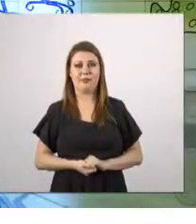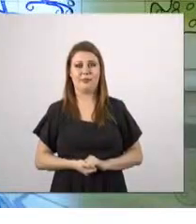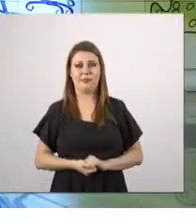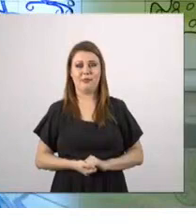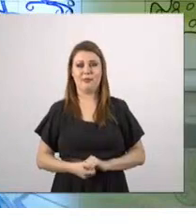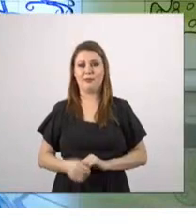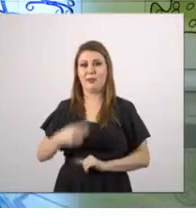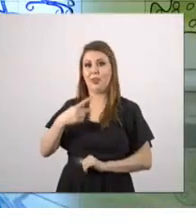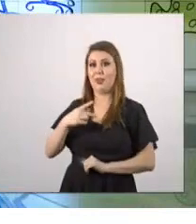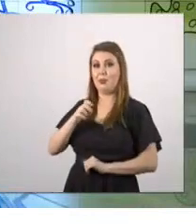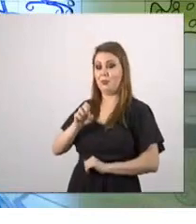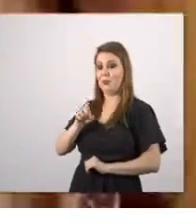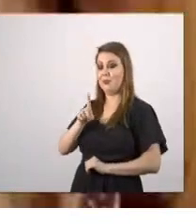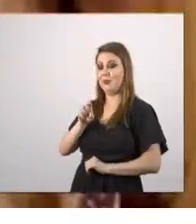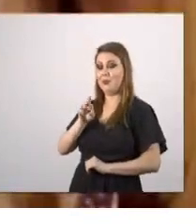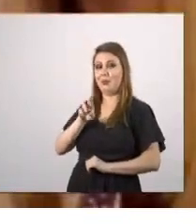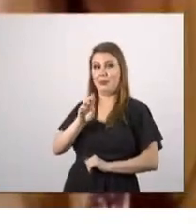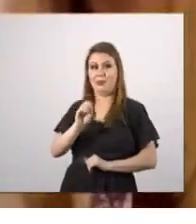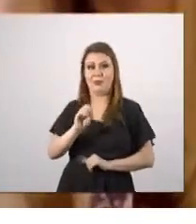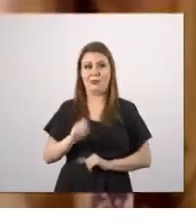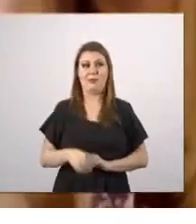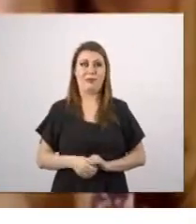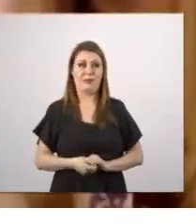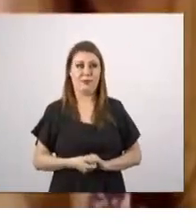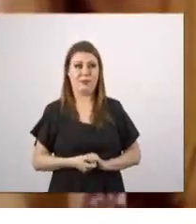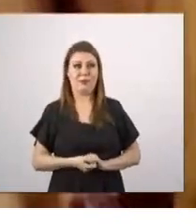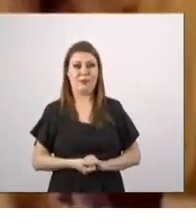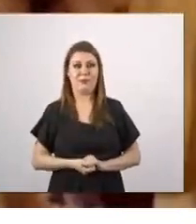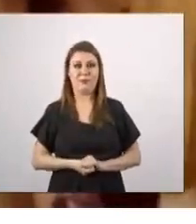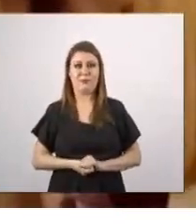Pedro Henrique Ribas Andrade.